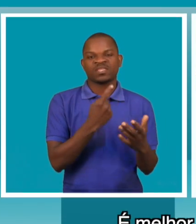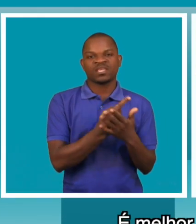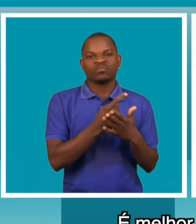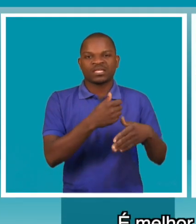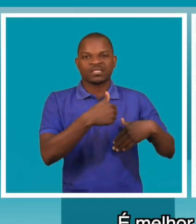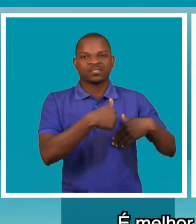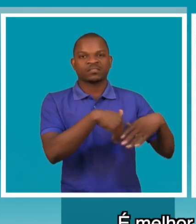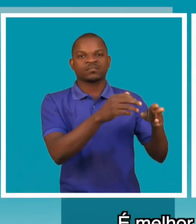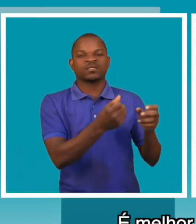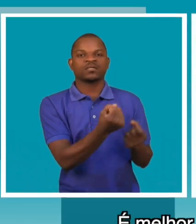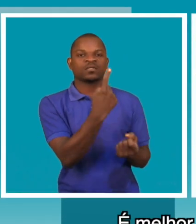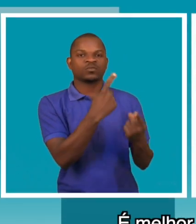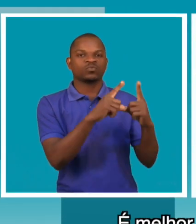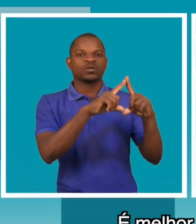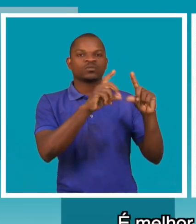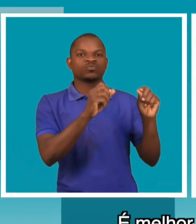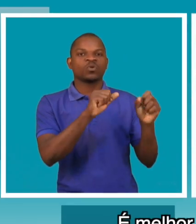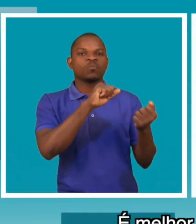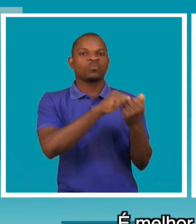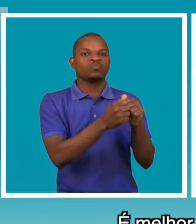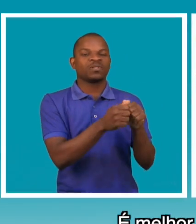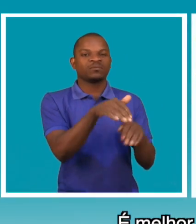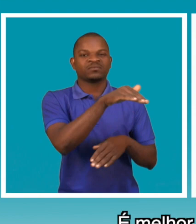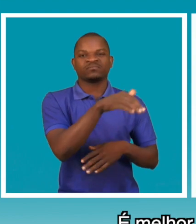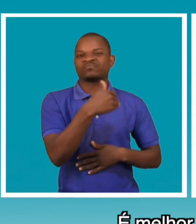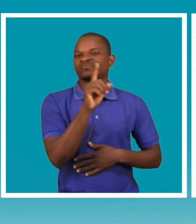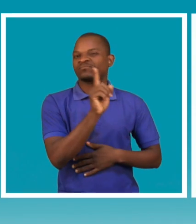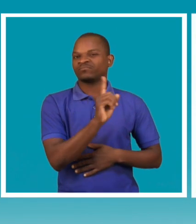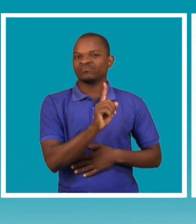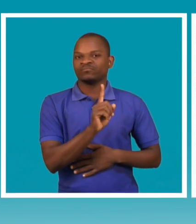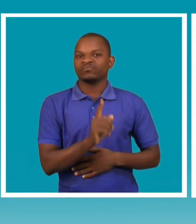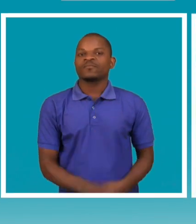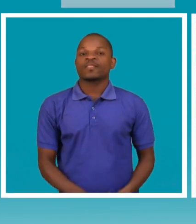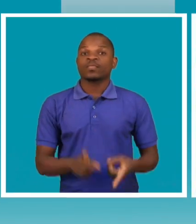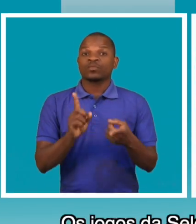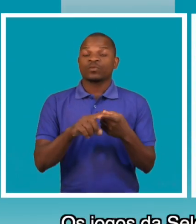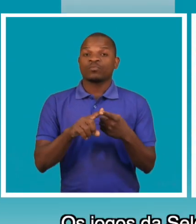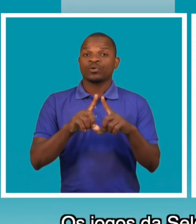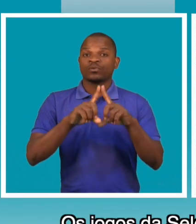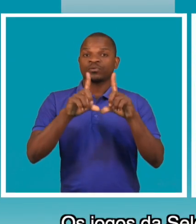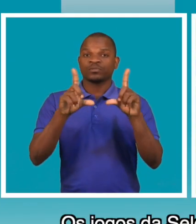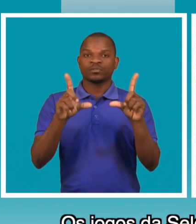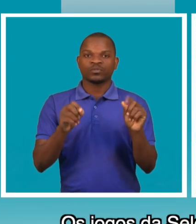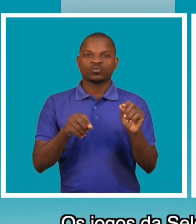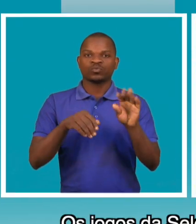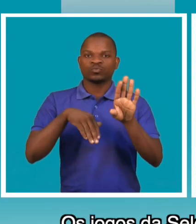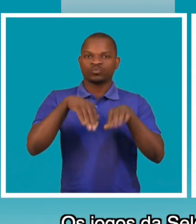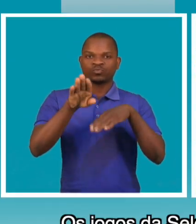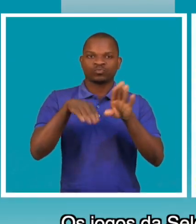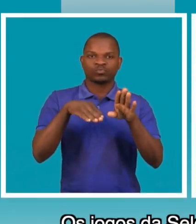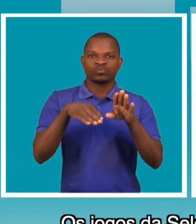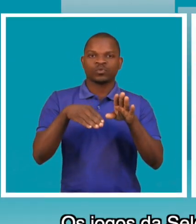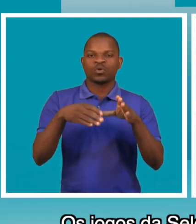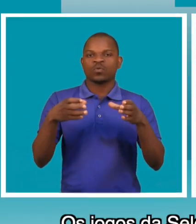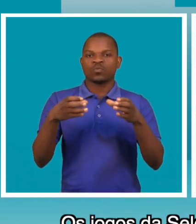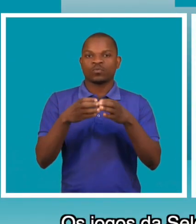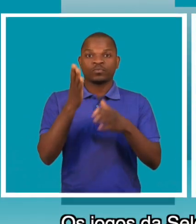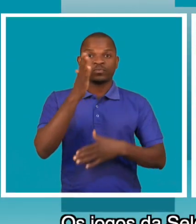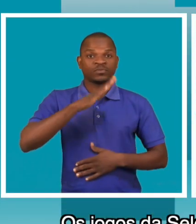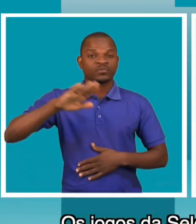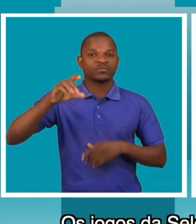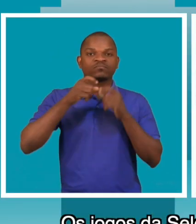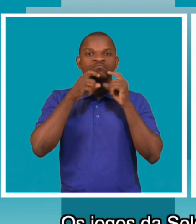tentamos evitar mais outras coisas, criar problemas nas zonas. Os jogos da Seleção Nacional de Moçambique,